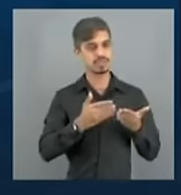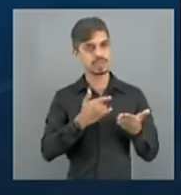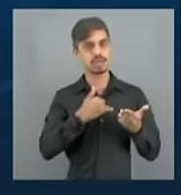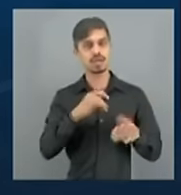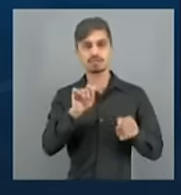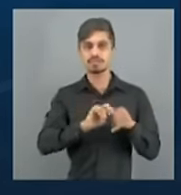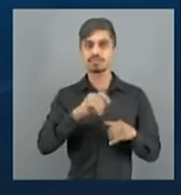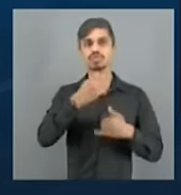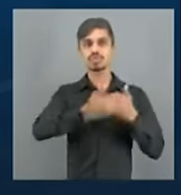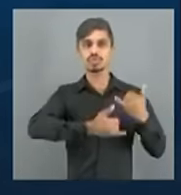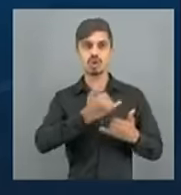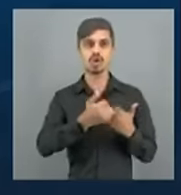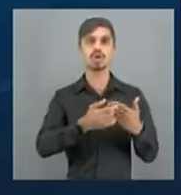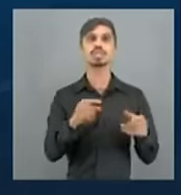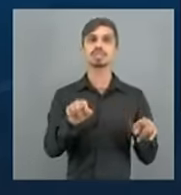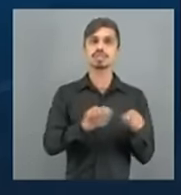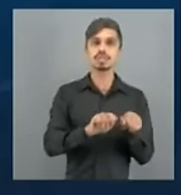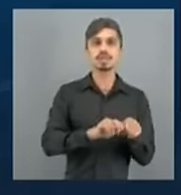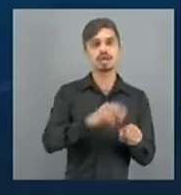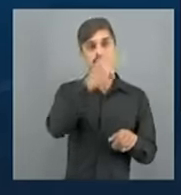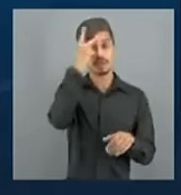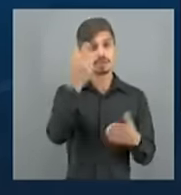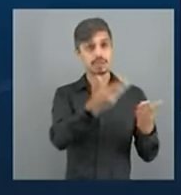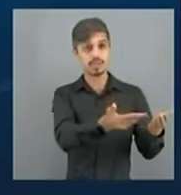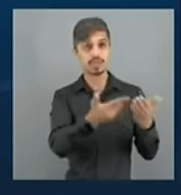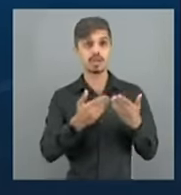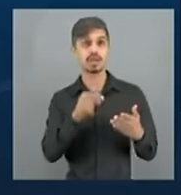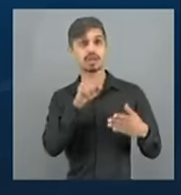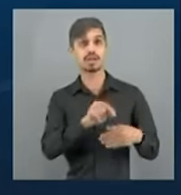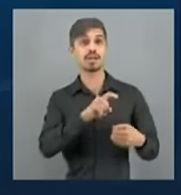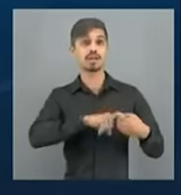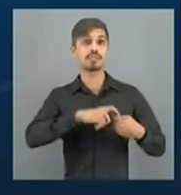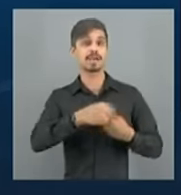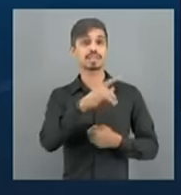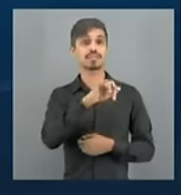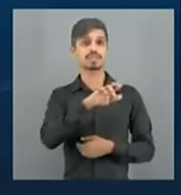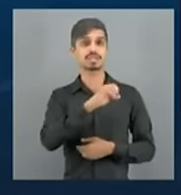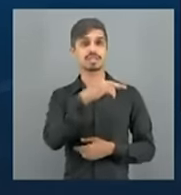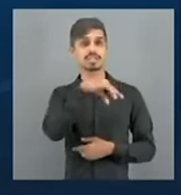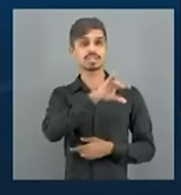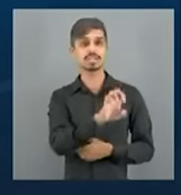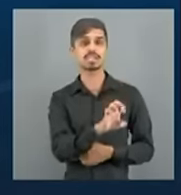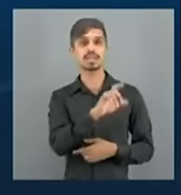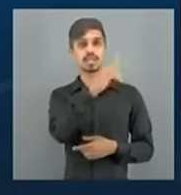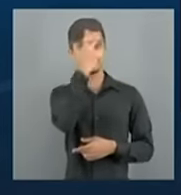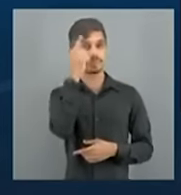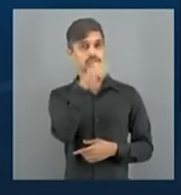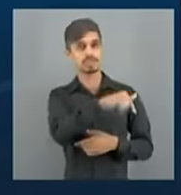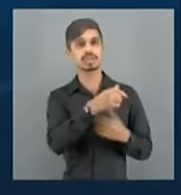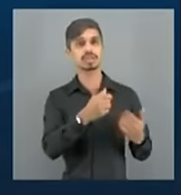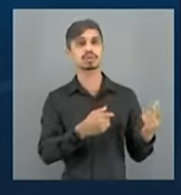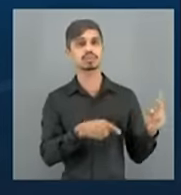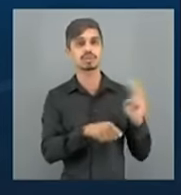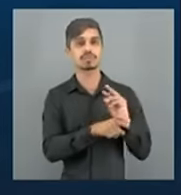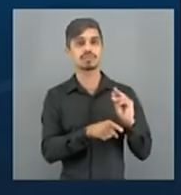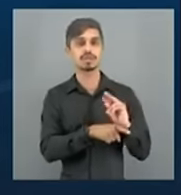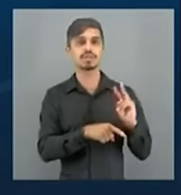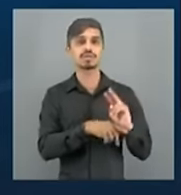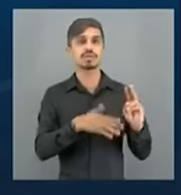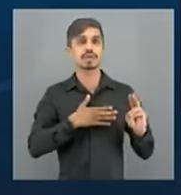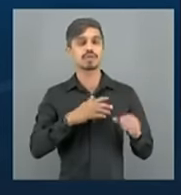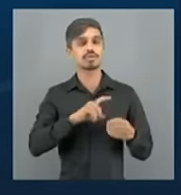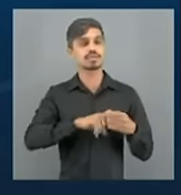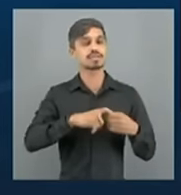fiz os jogos, inclusive quem me passou os jogos do Patrocinense era um dos caras que tava cuidando dos atletas para mim. Então, tipo, pô, ele